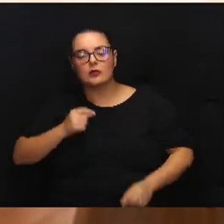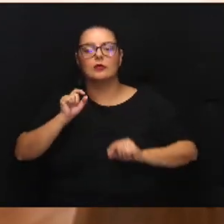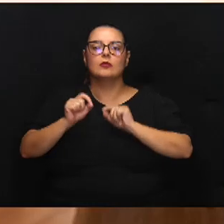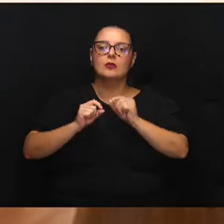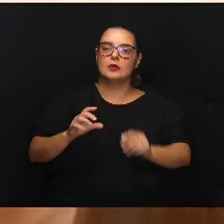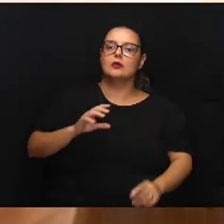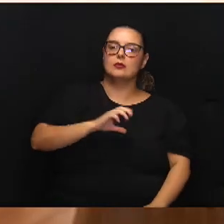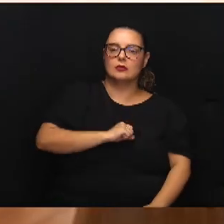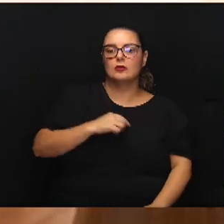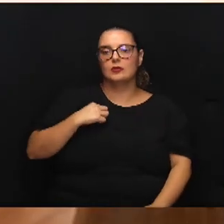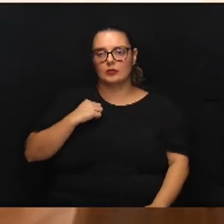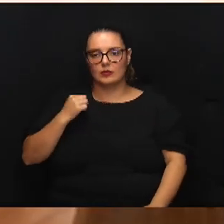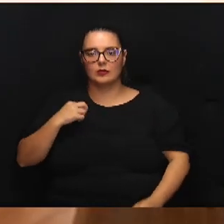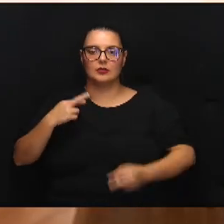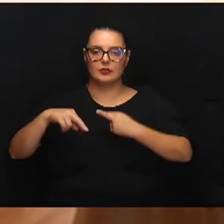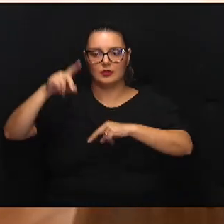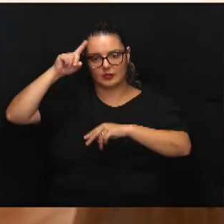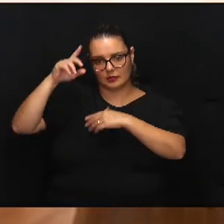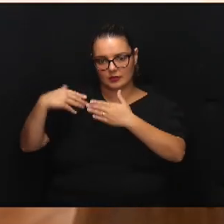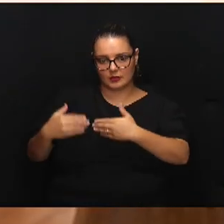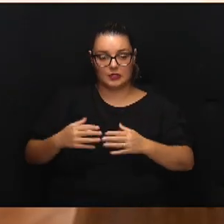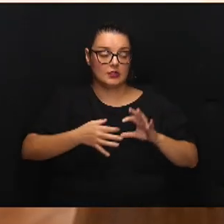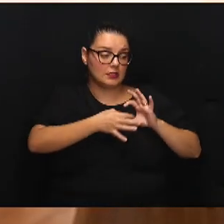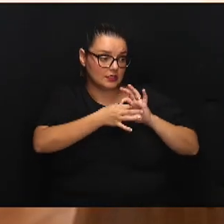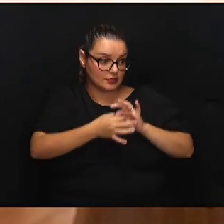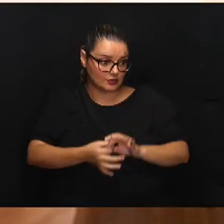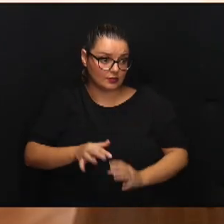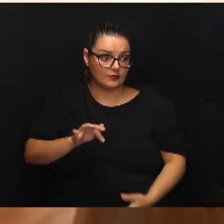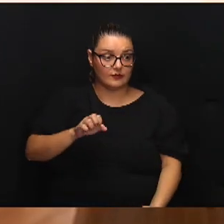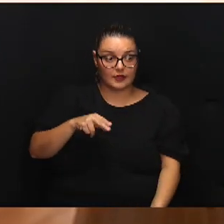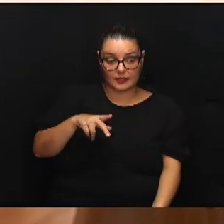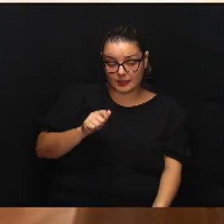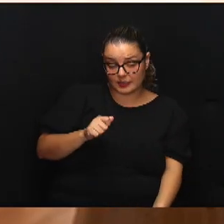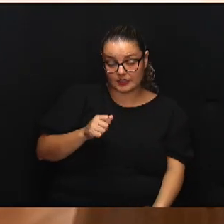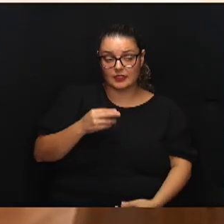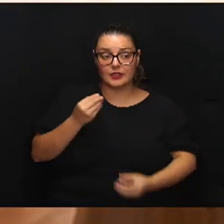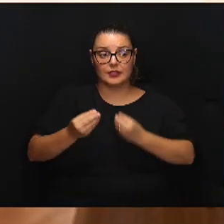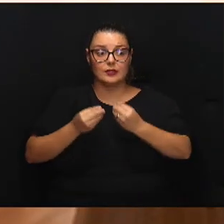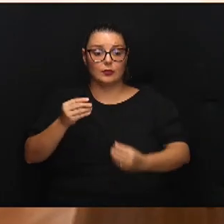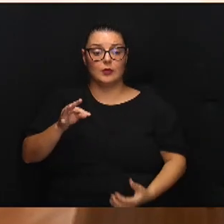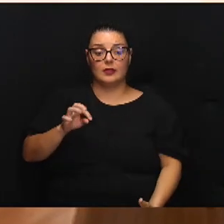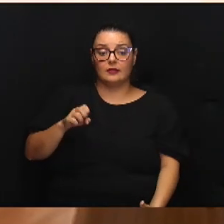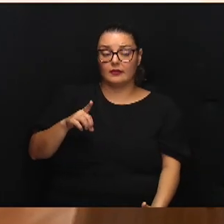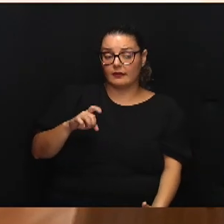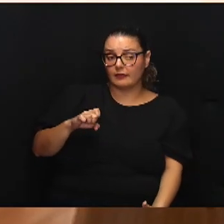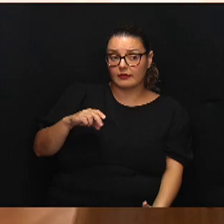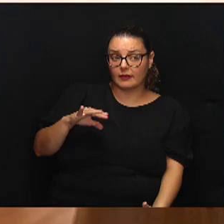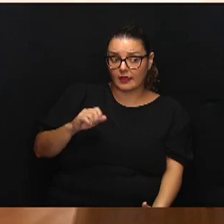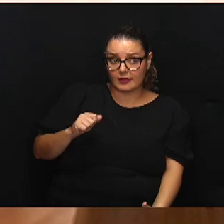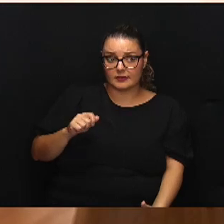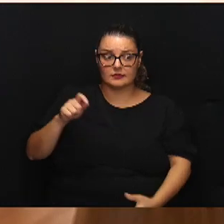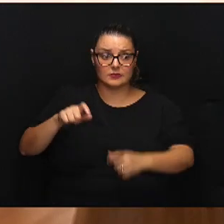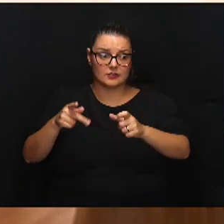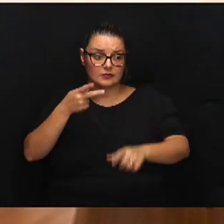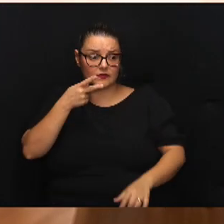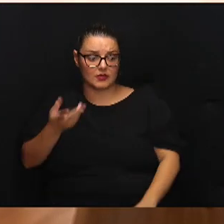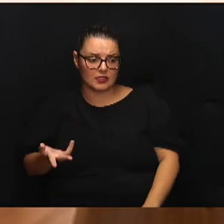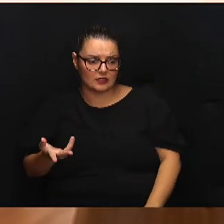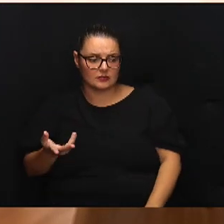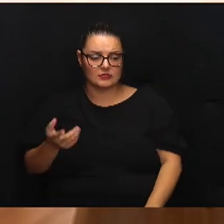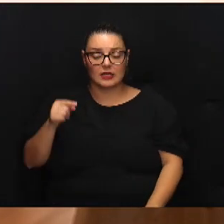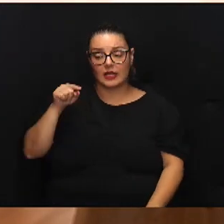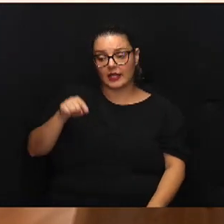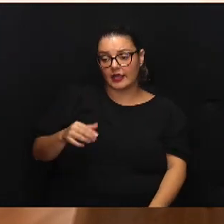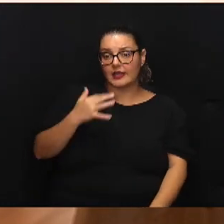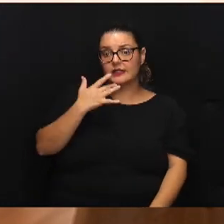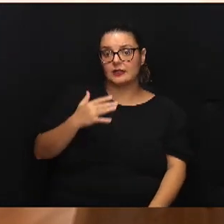de vestir, tem que ter a ver com a nossa rotina. E nesse contexto, Fernanda, como fica a questão das tendências? Porque às vezes as pessoas falam, olha, essa é a cor